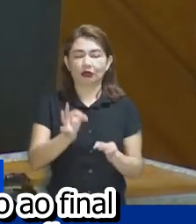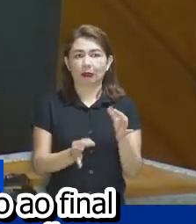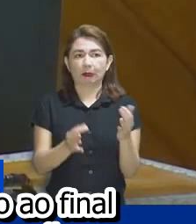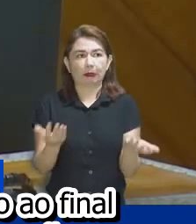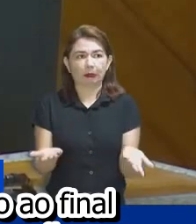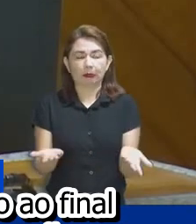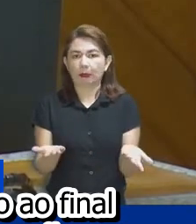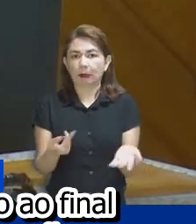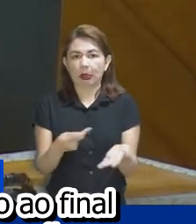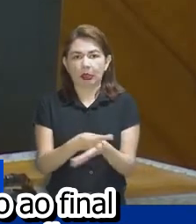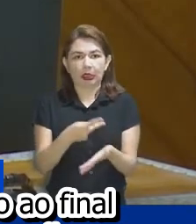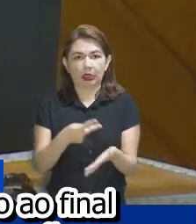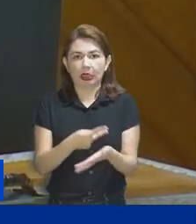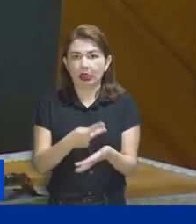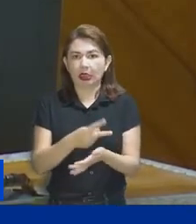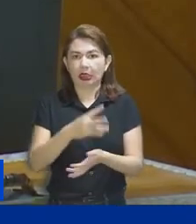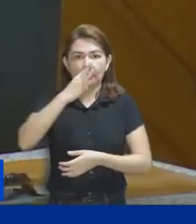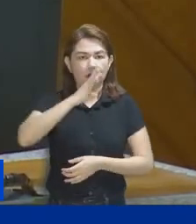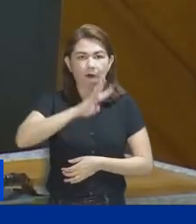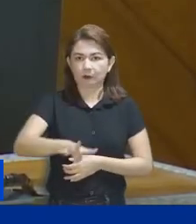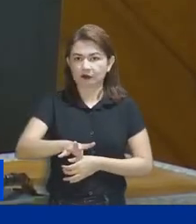improcedentes as acusações.